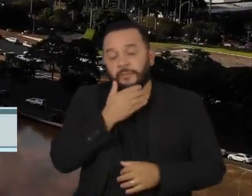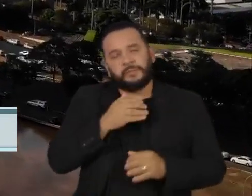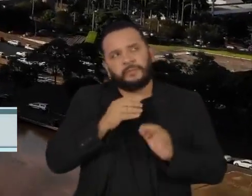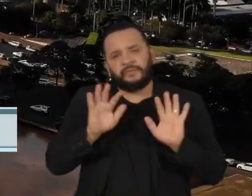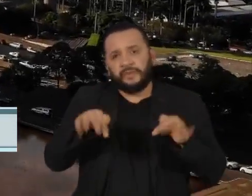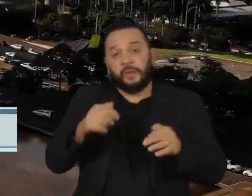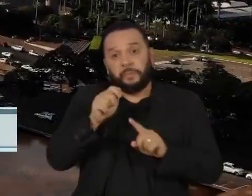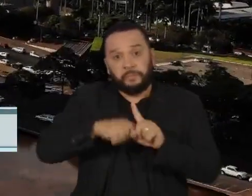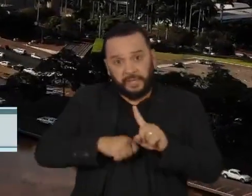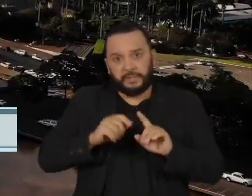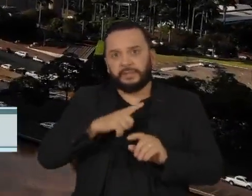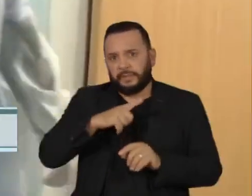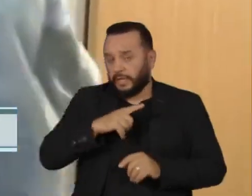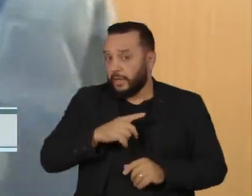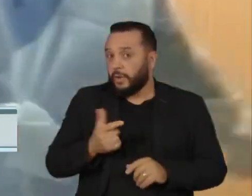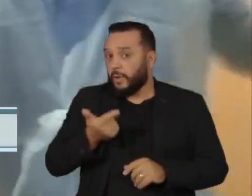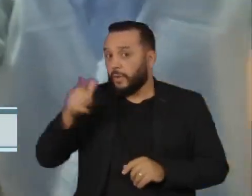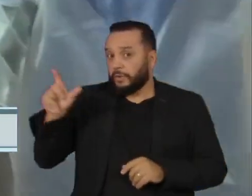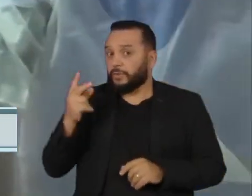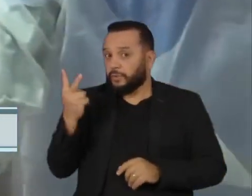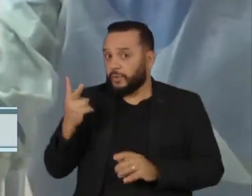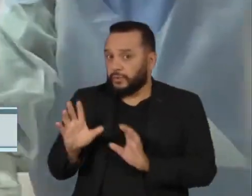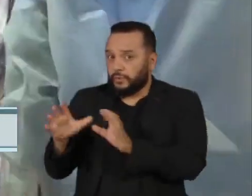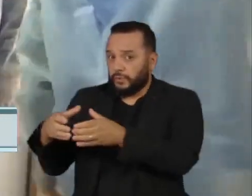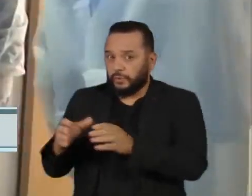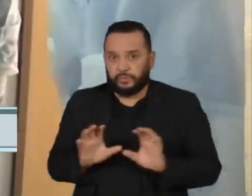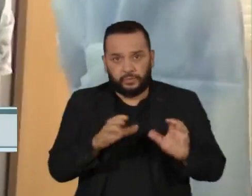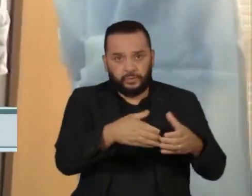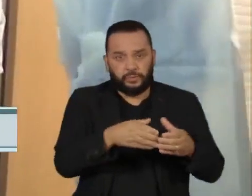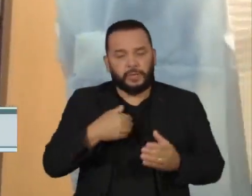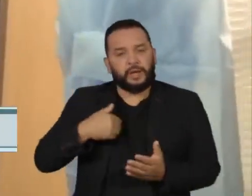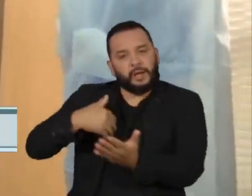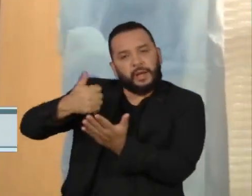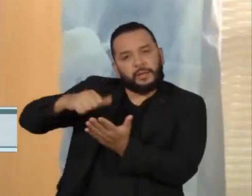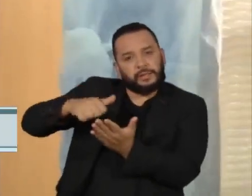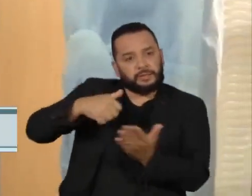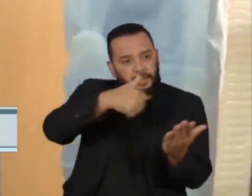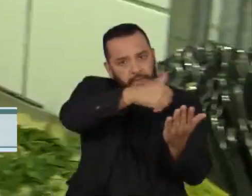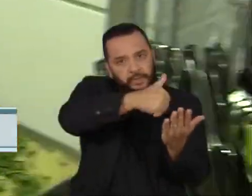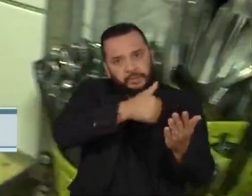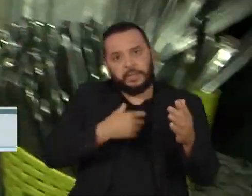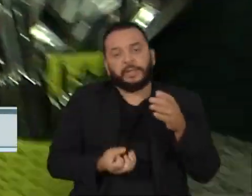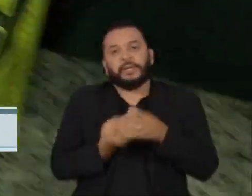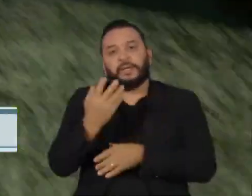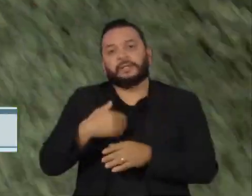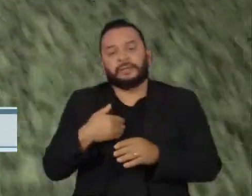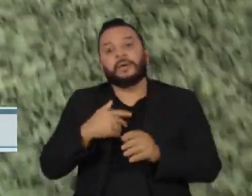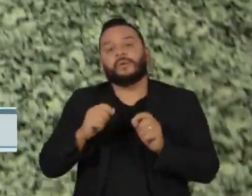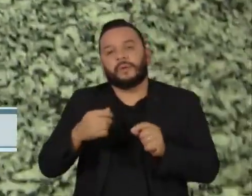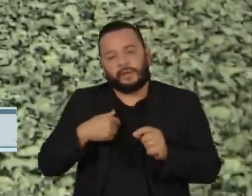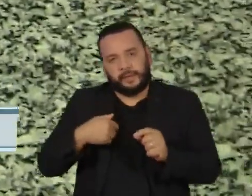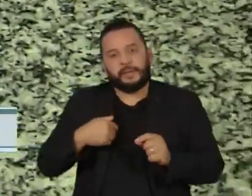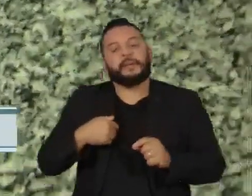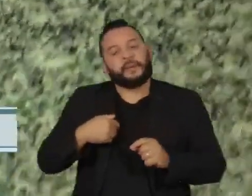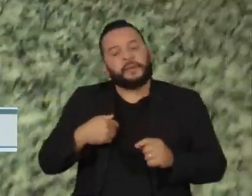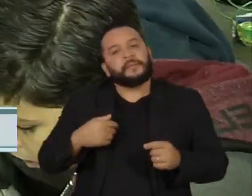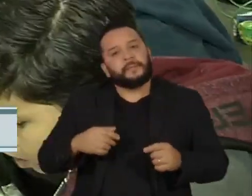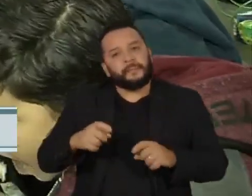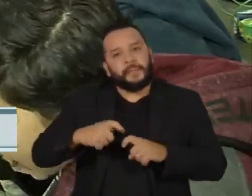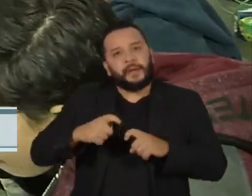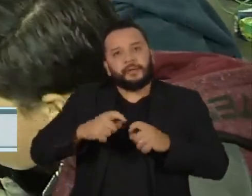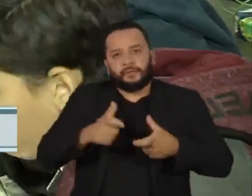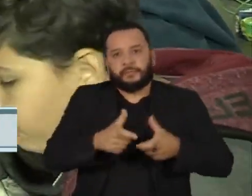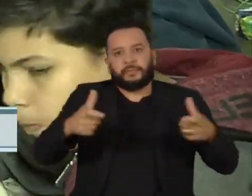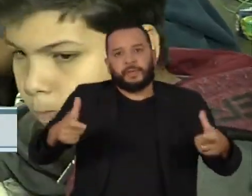outras 2 comissões mistas. A que analisa a recriação do Mais Médicos e outra sobre o Programa Nacional